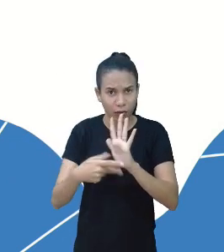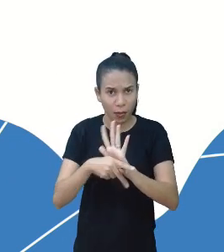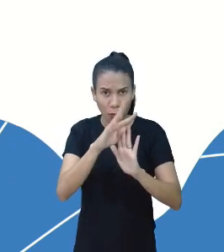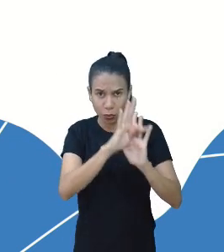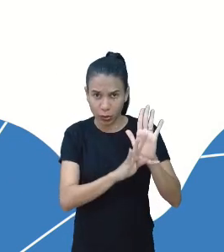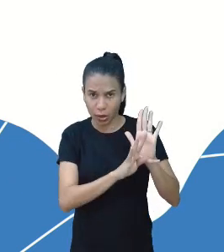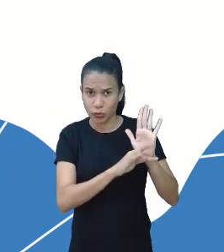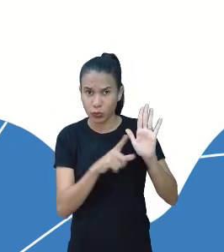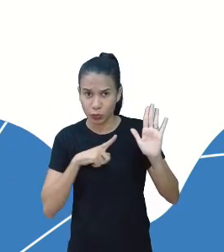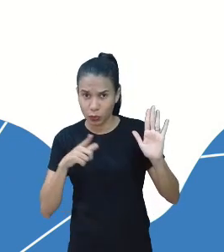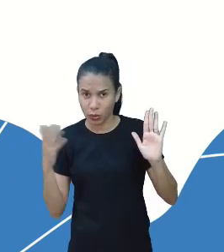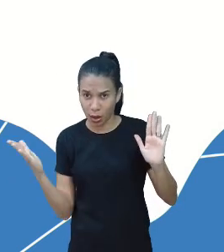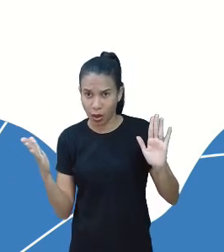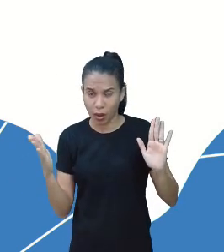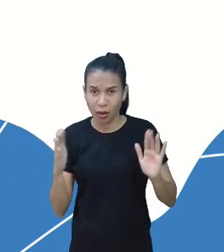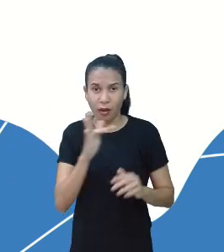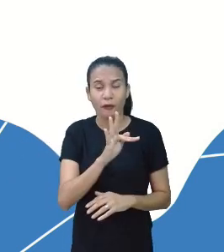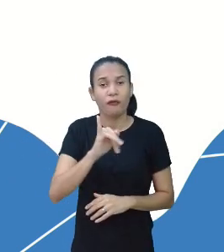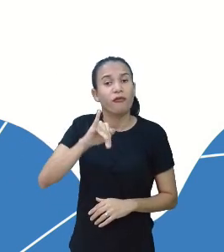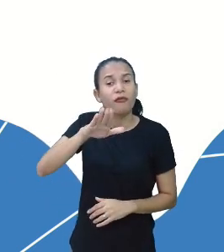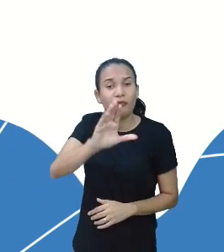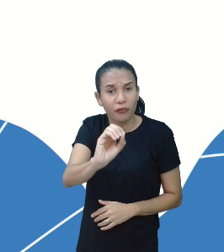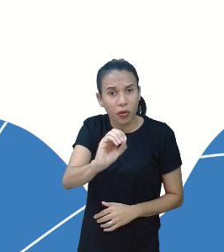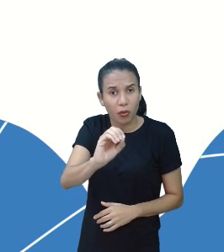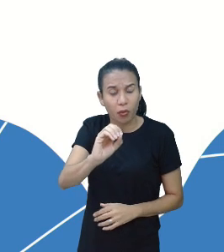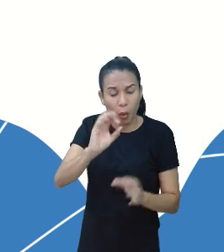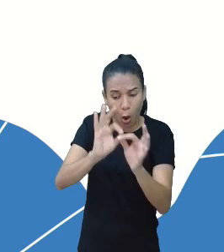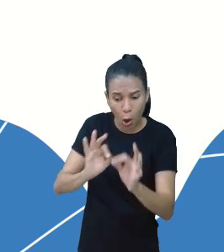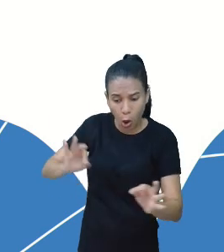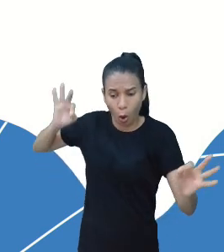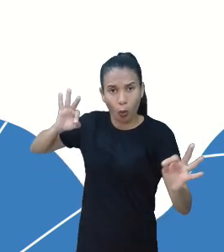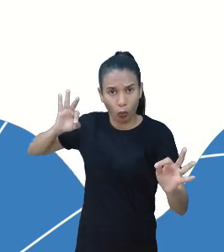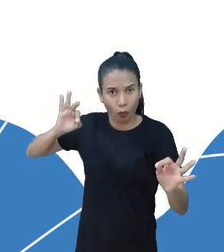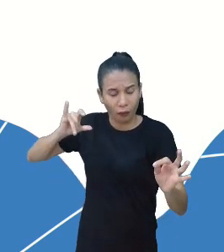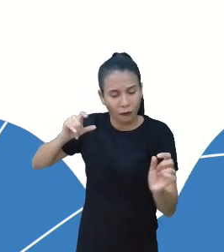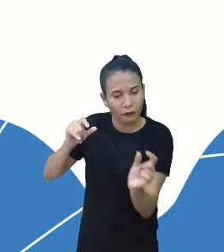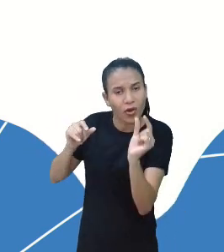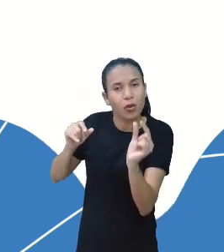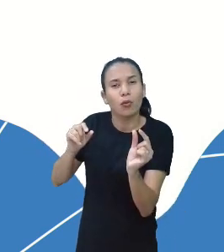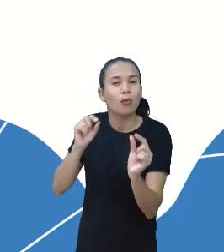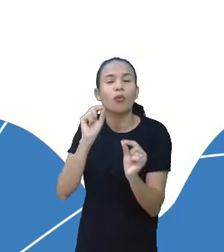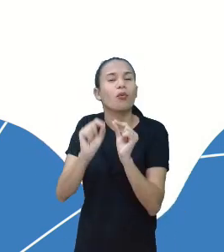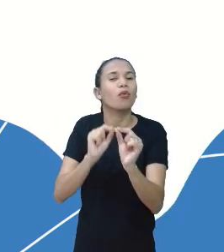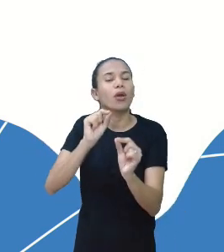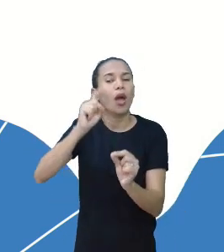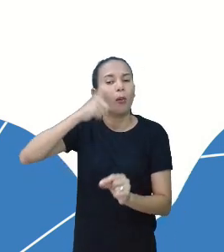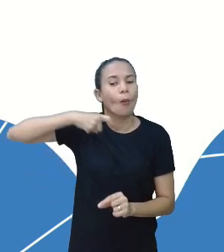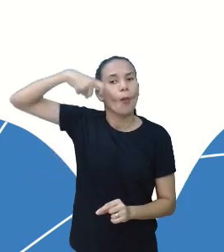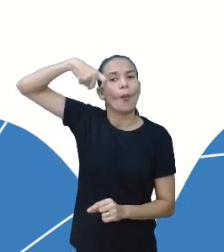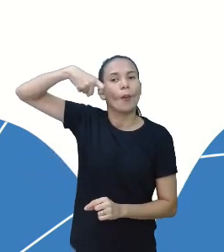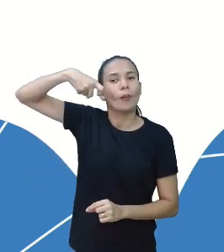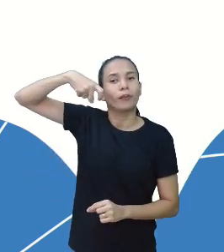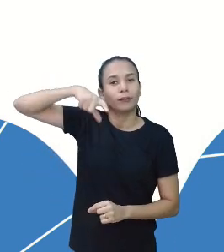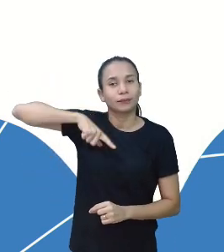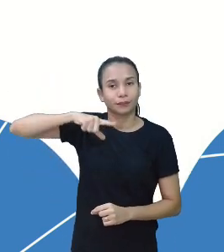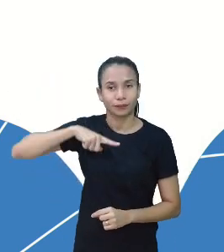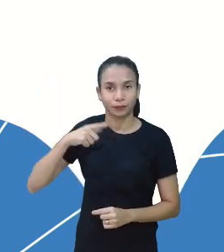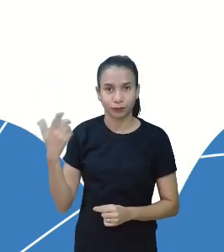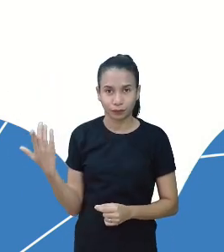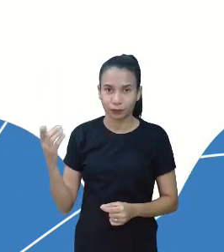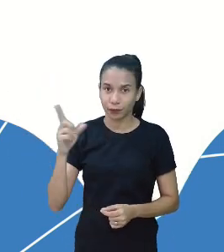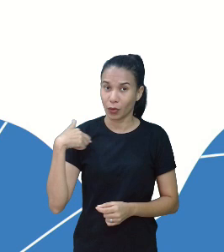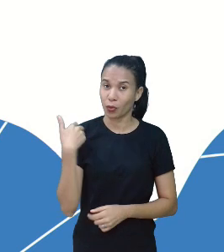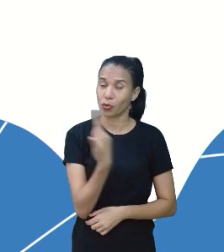texto aqui a ponta de um fio longo e fino? O que é essa ponta desse fio? Nesse caso